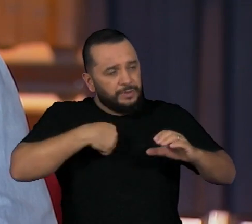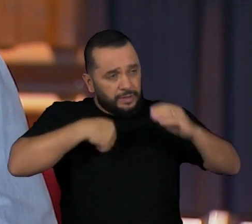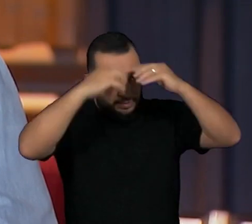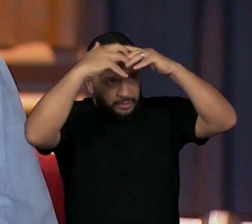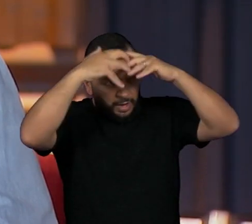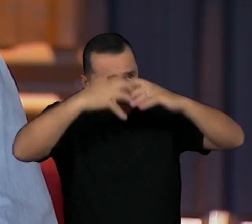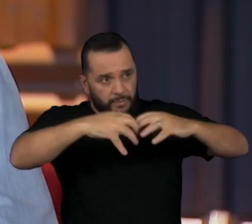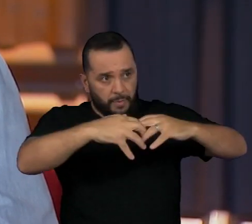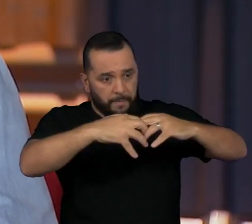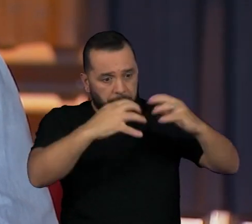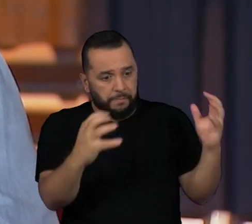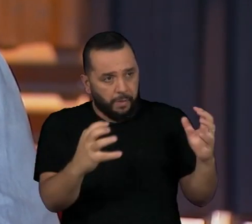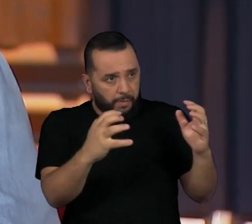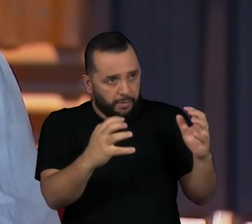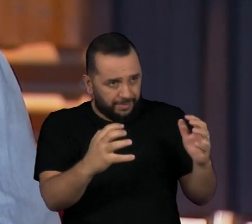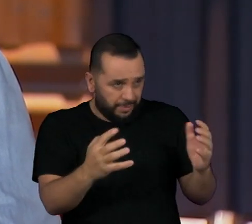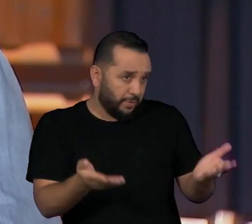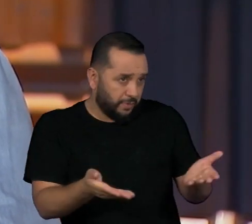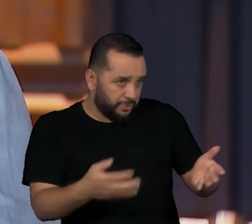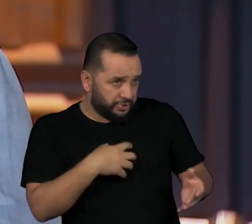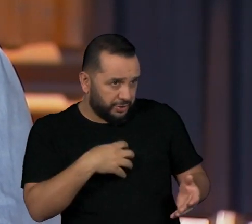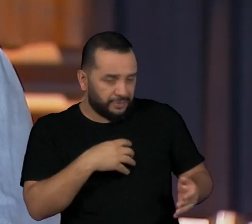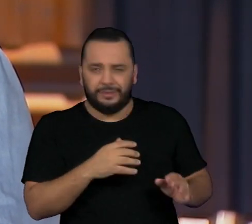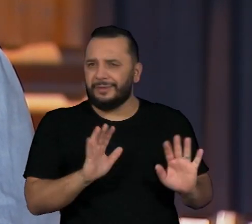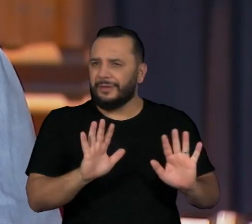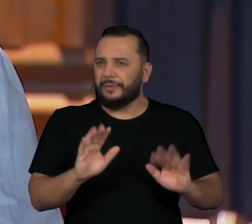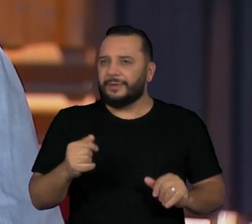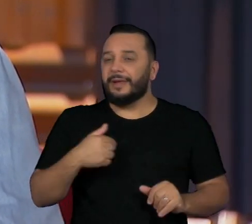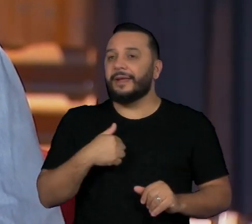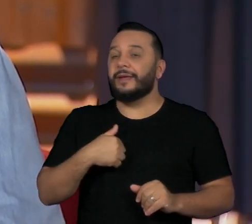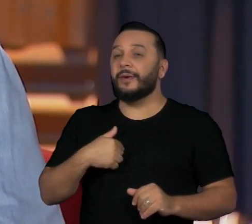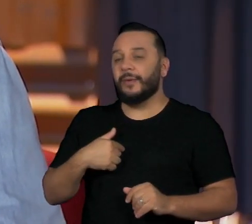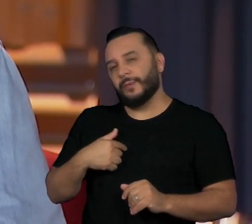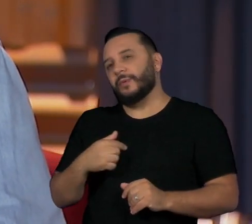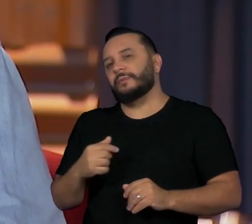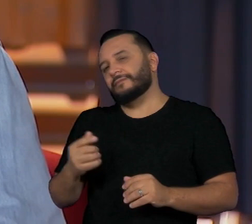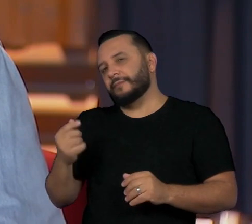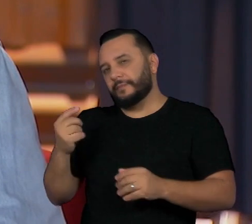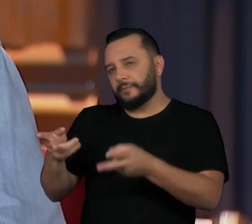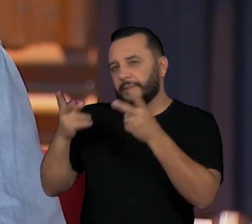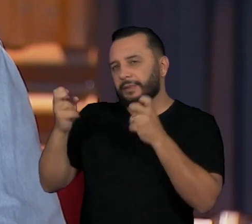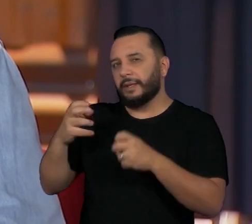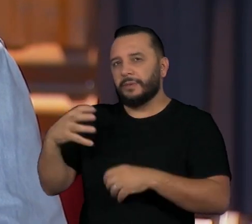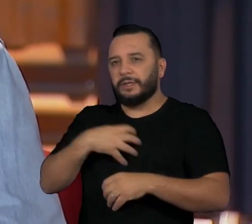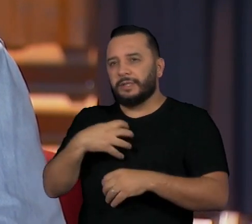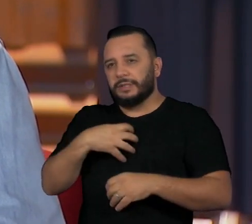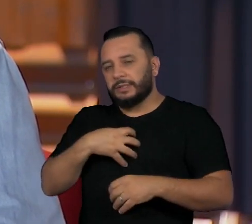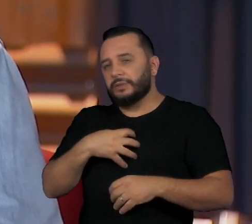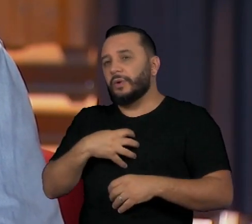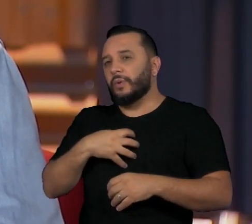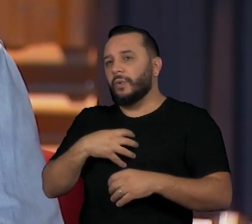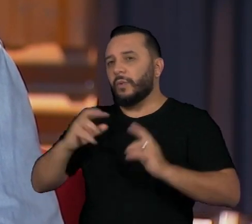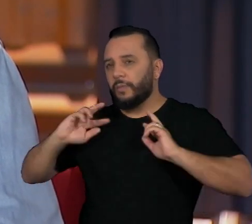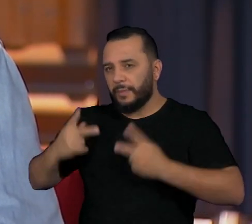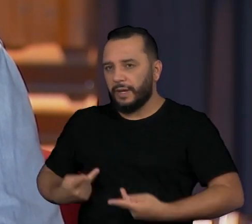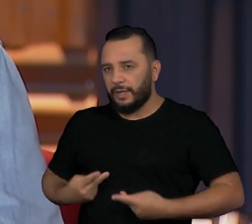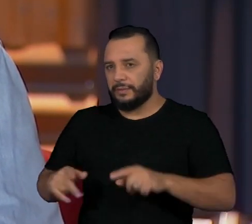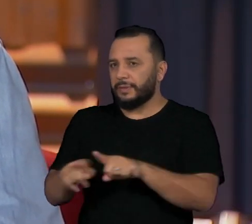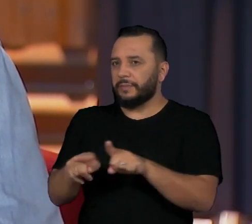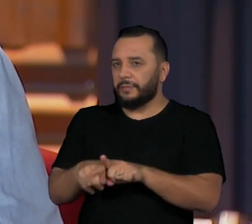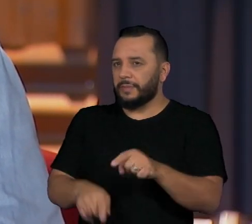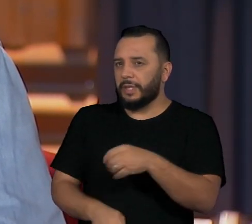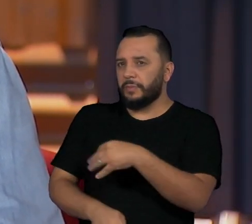atualmente eu estou me focando muito em comportamento, seja comportamento humano, seja comportamento de polvo. Então, tenho